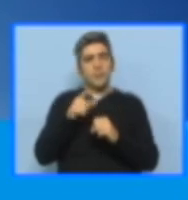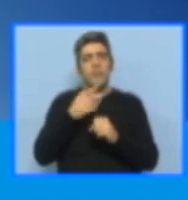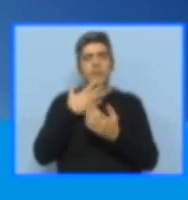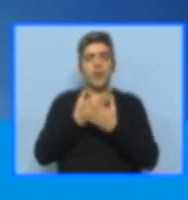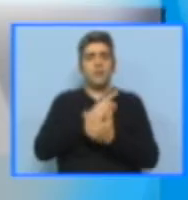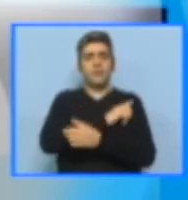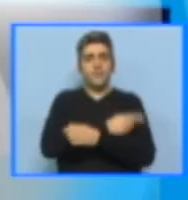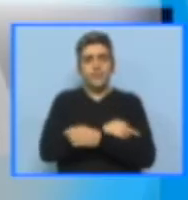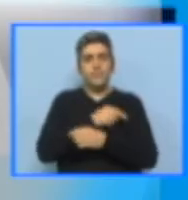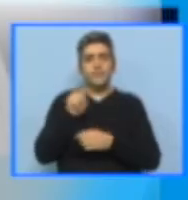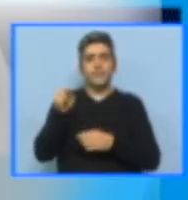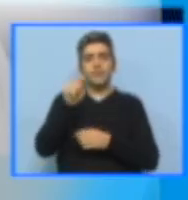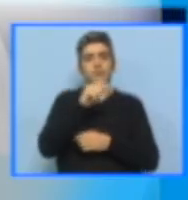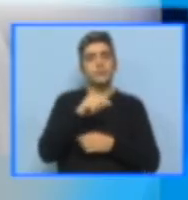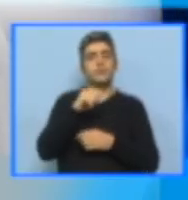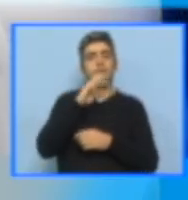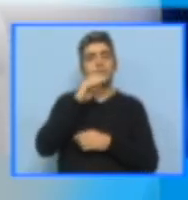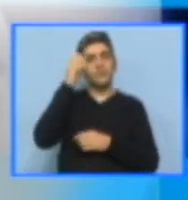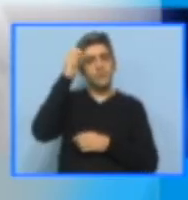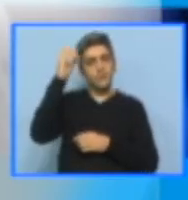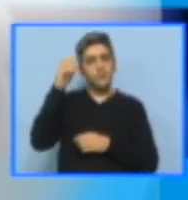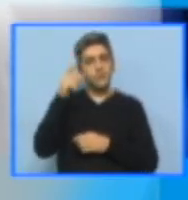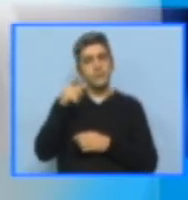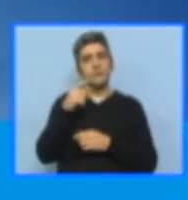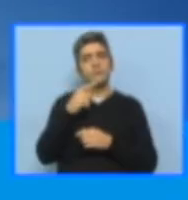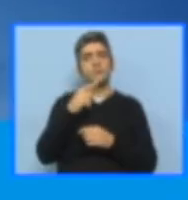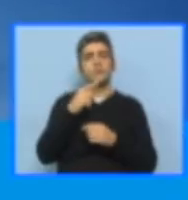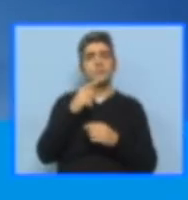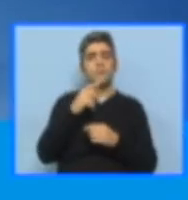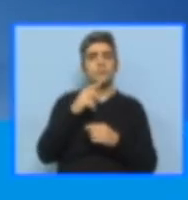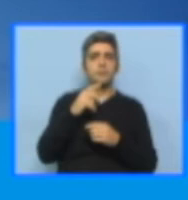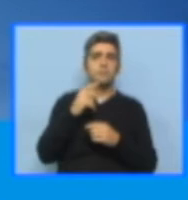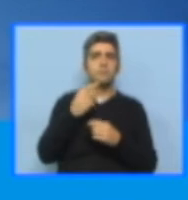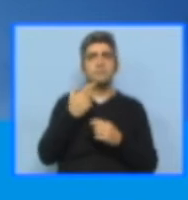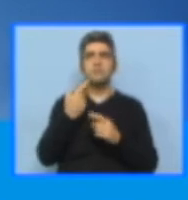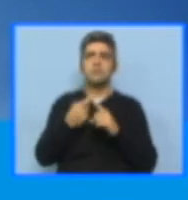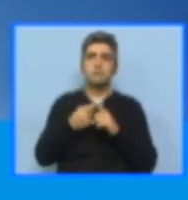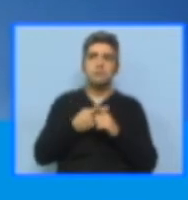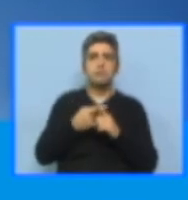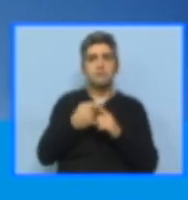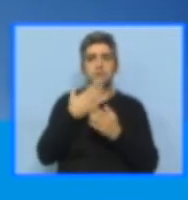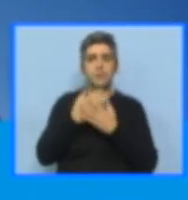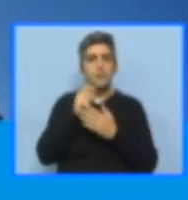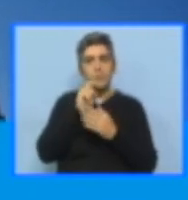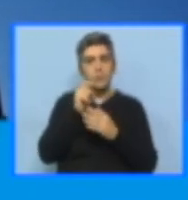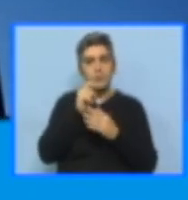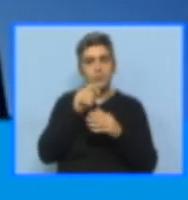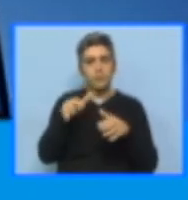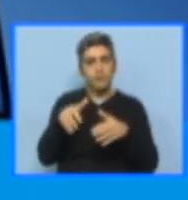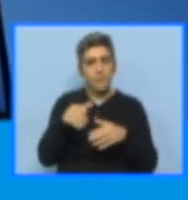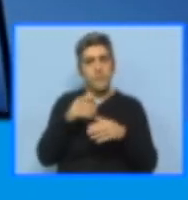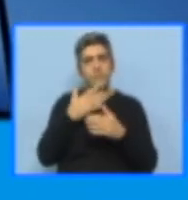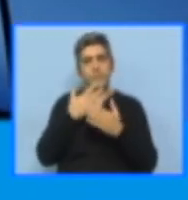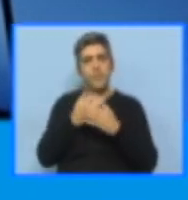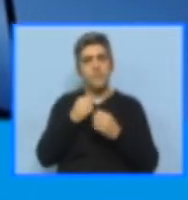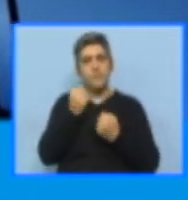que os príncipes alemães sentiram apelativo e por isso protegeram, e daí se desencadeou todo o movimento